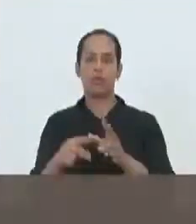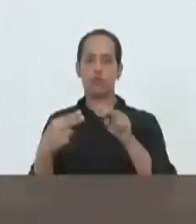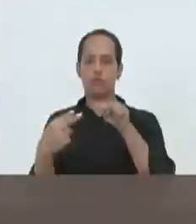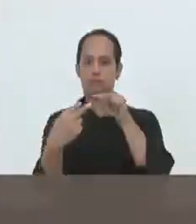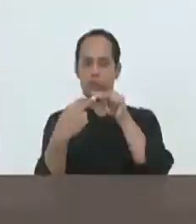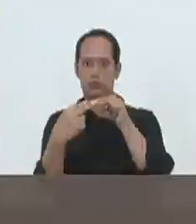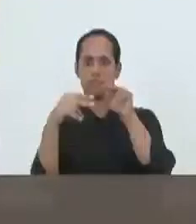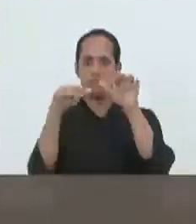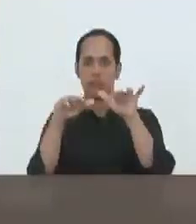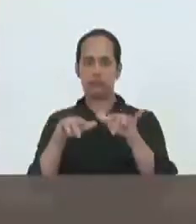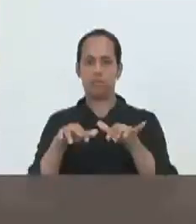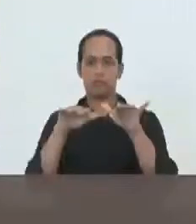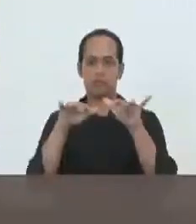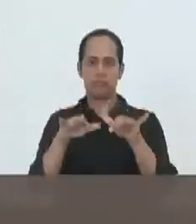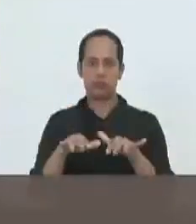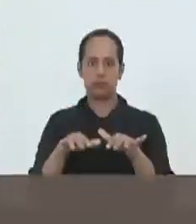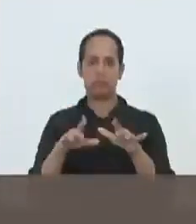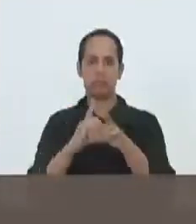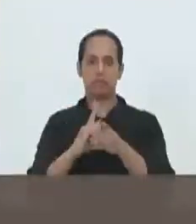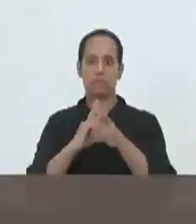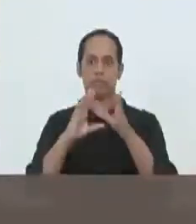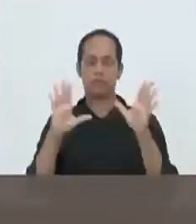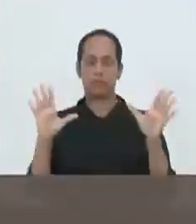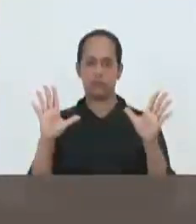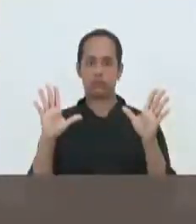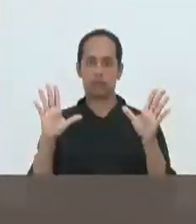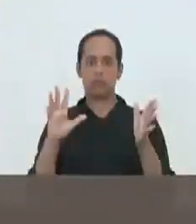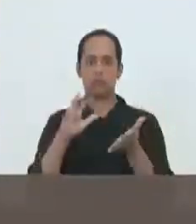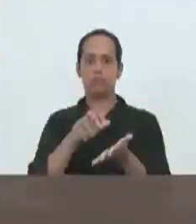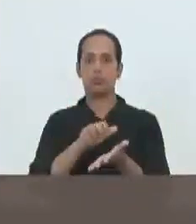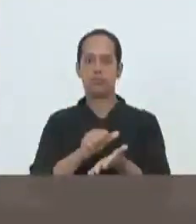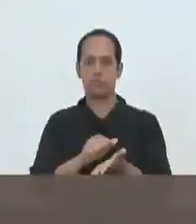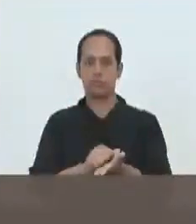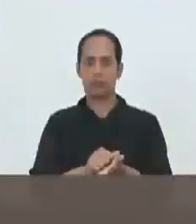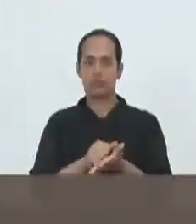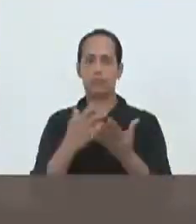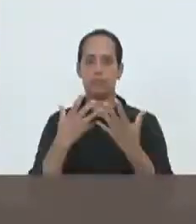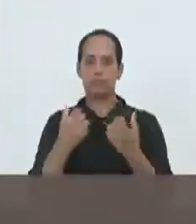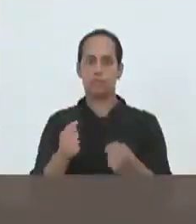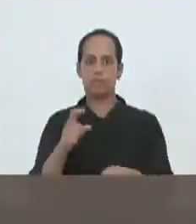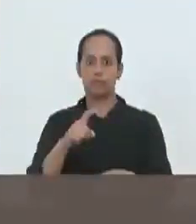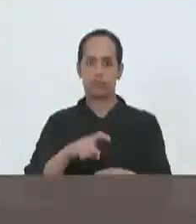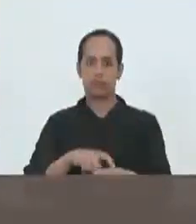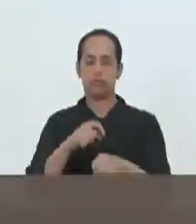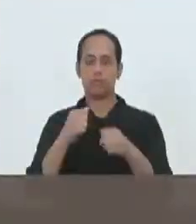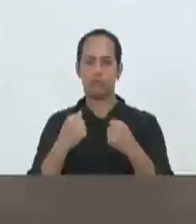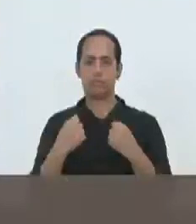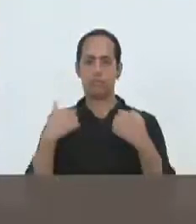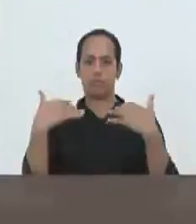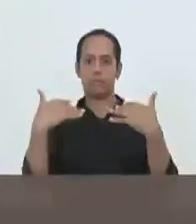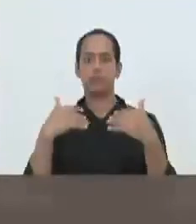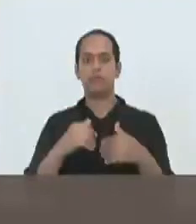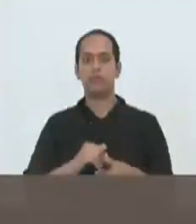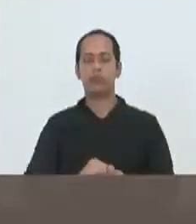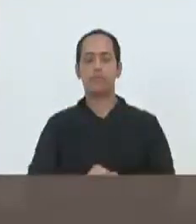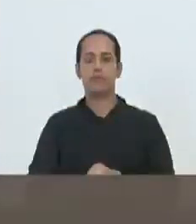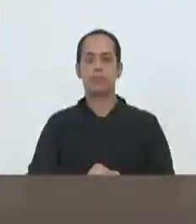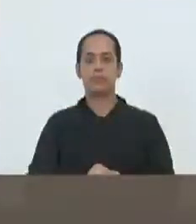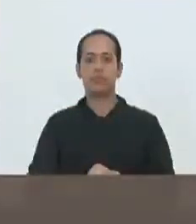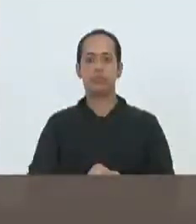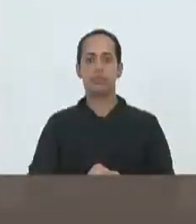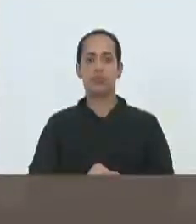traço democracia as sões somente serão aceitas na hora da audiência Então os